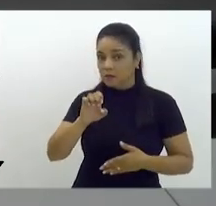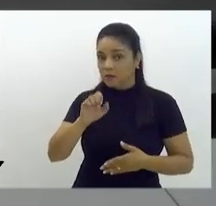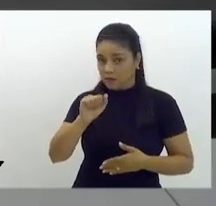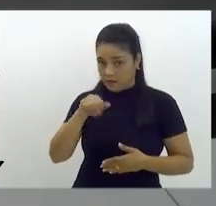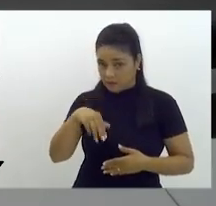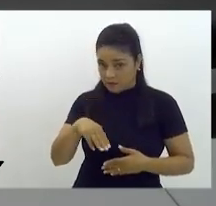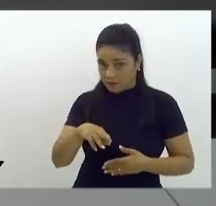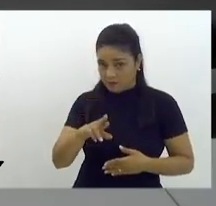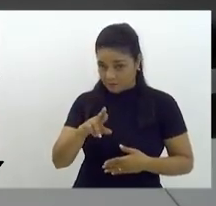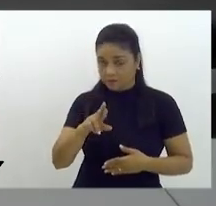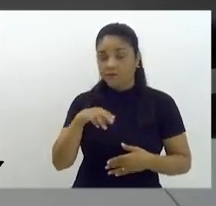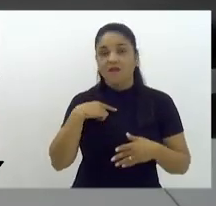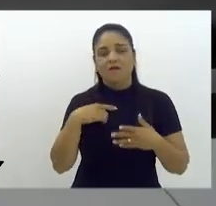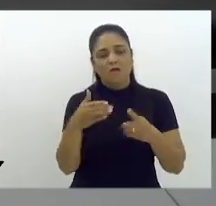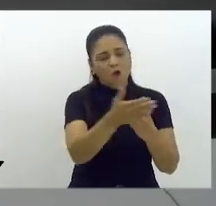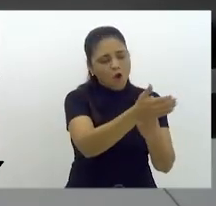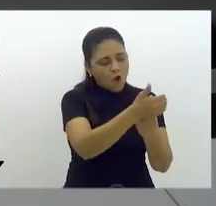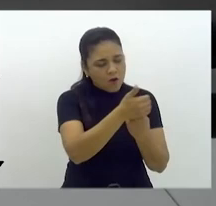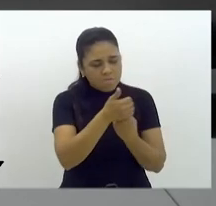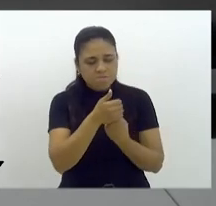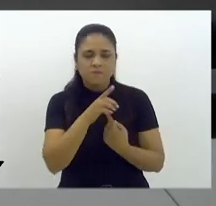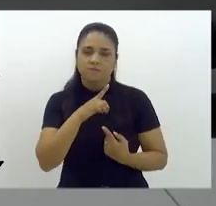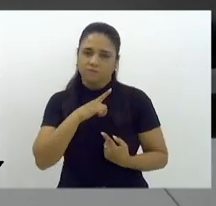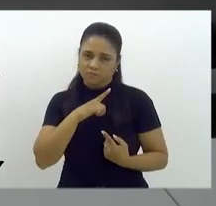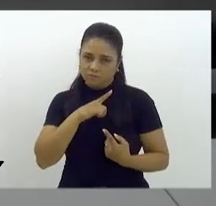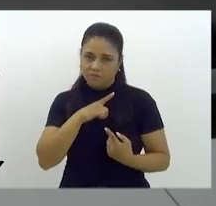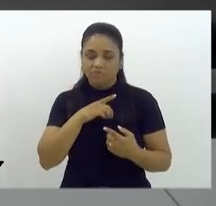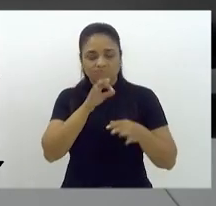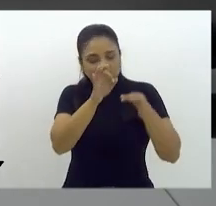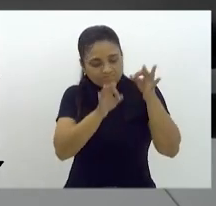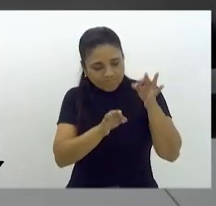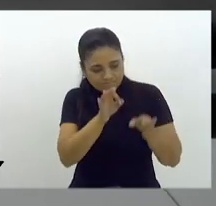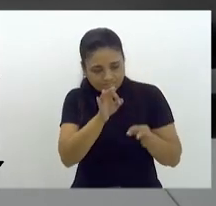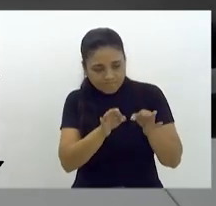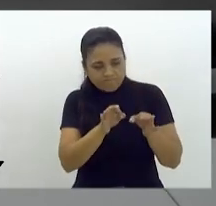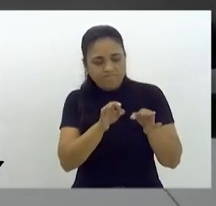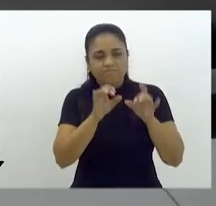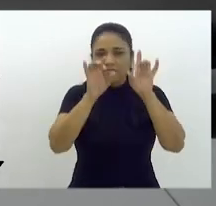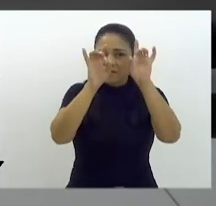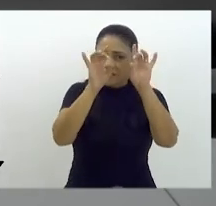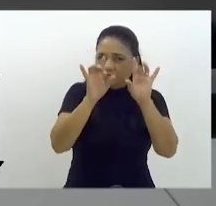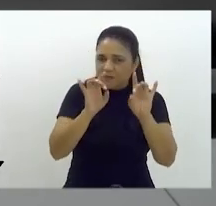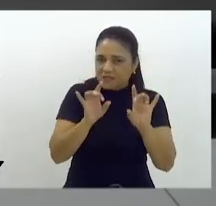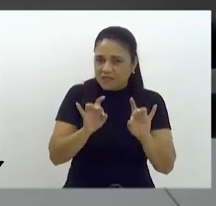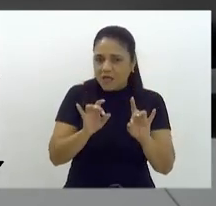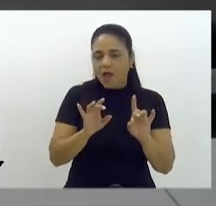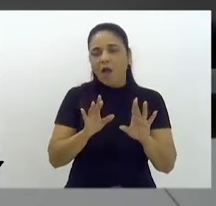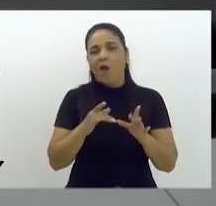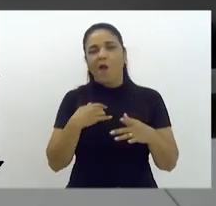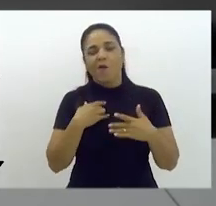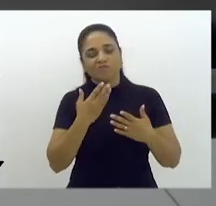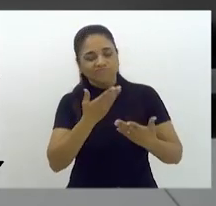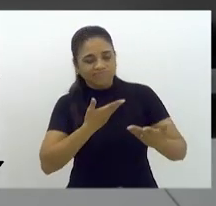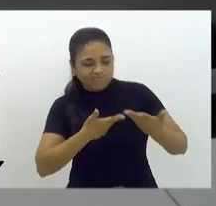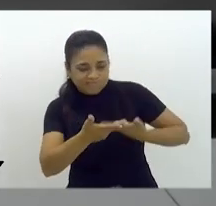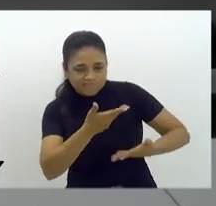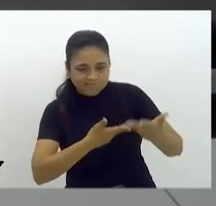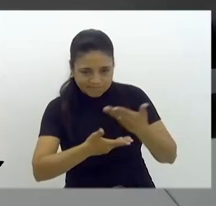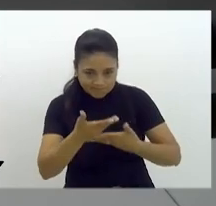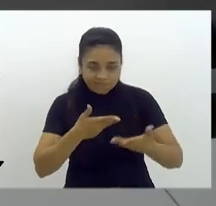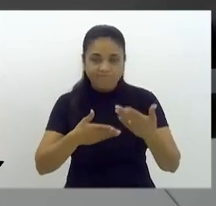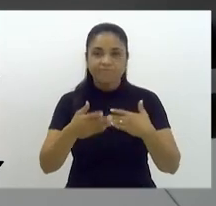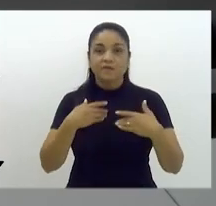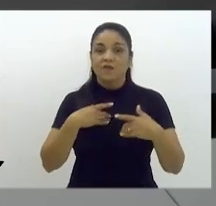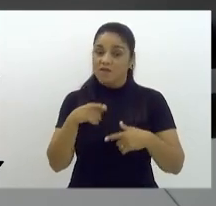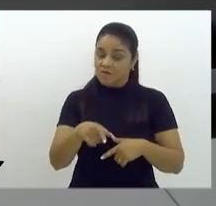no acolhimento o trato com o judiciário é feito de forma especializada e mais dinâmico então acaba que fica